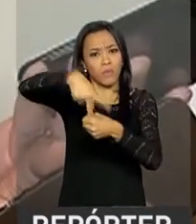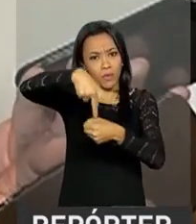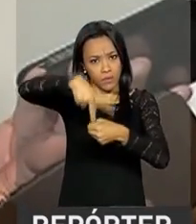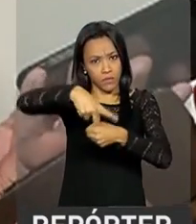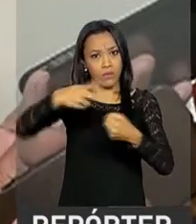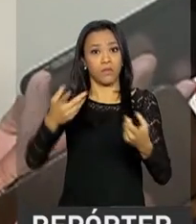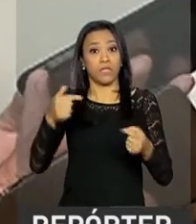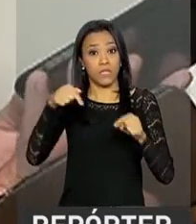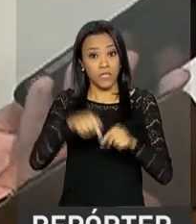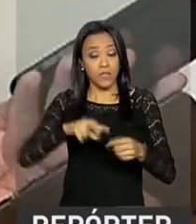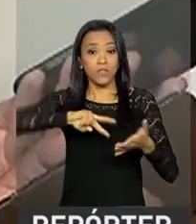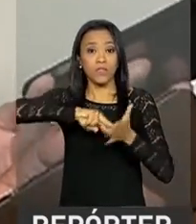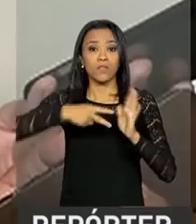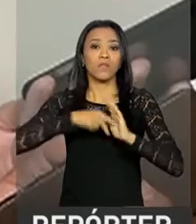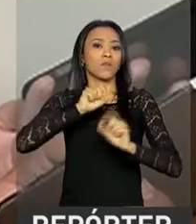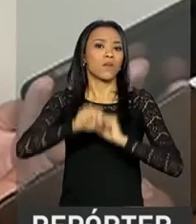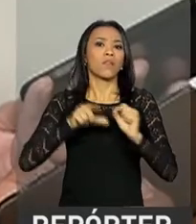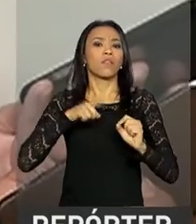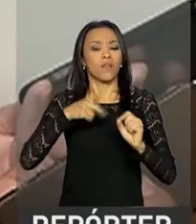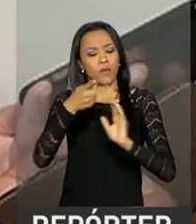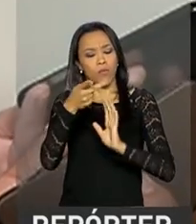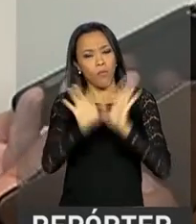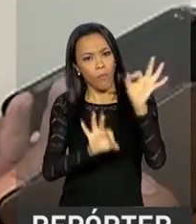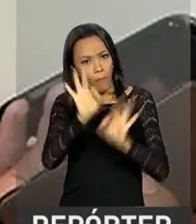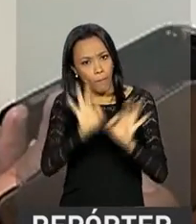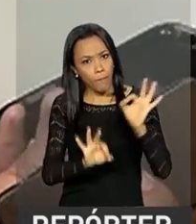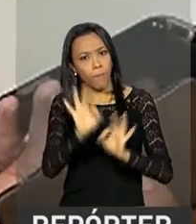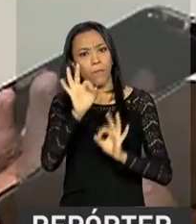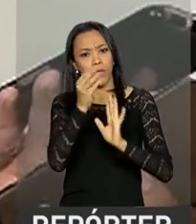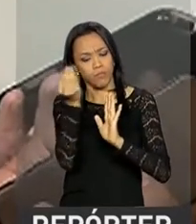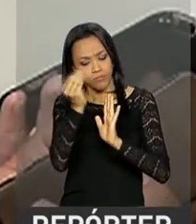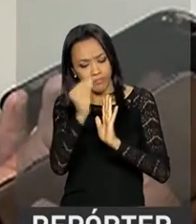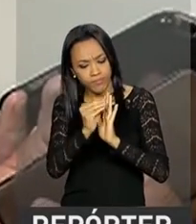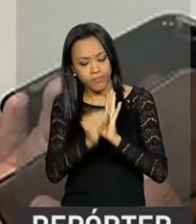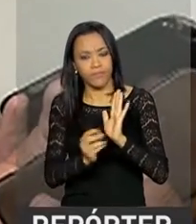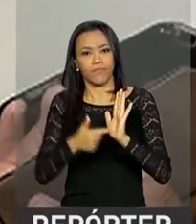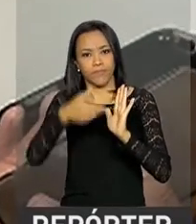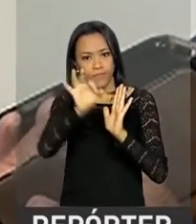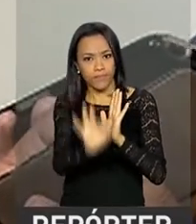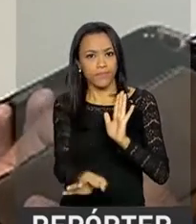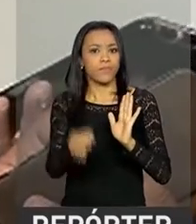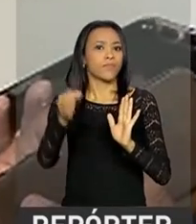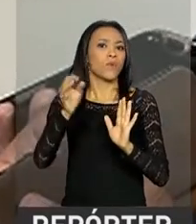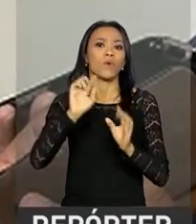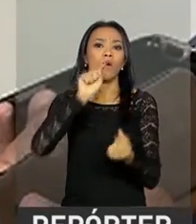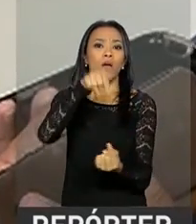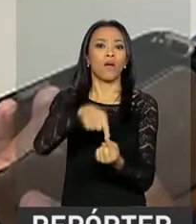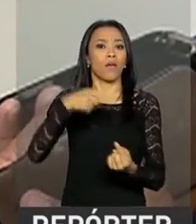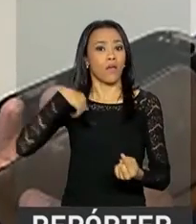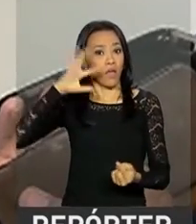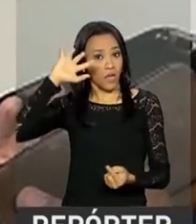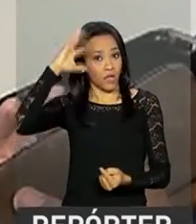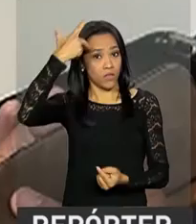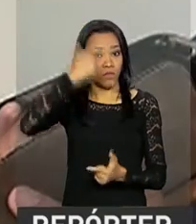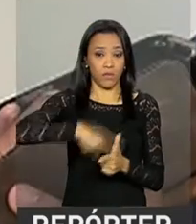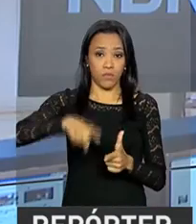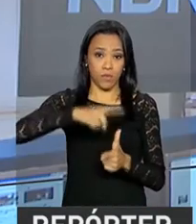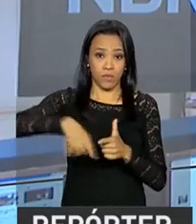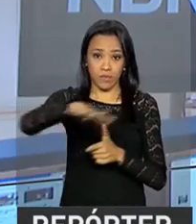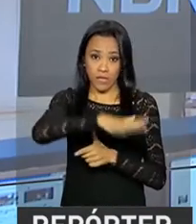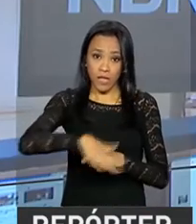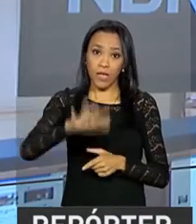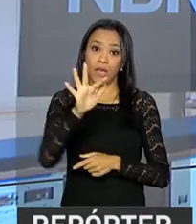a ter um plano que é o justo eo correto para resolver a situação em função